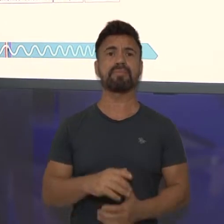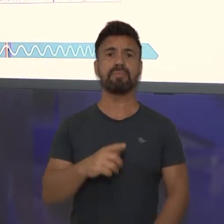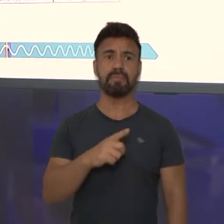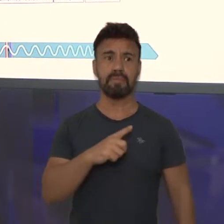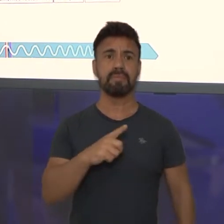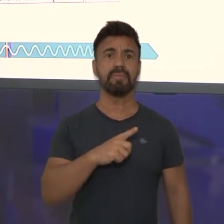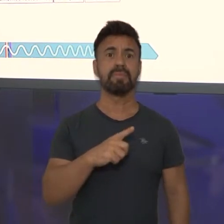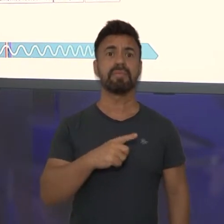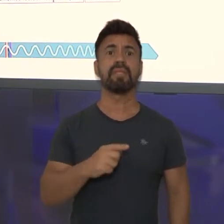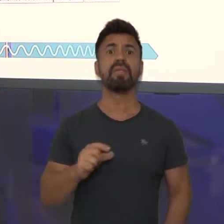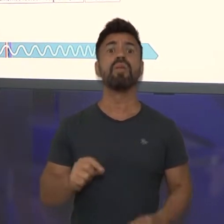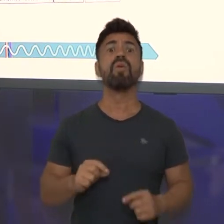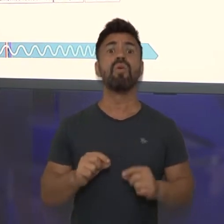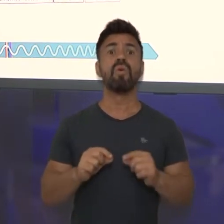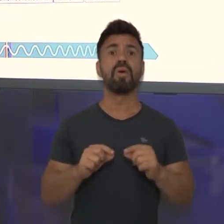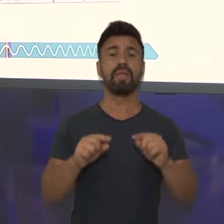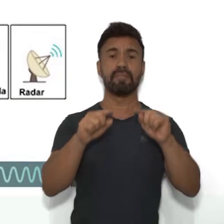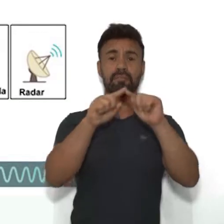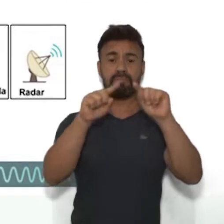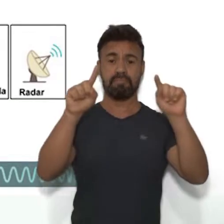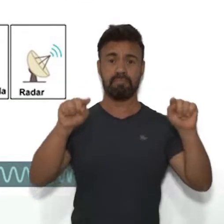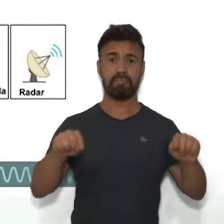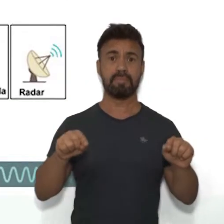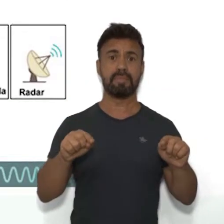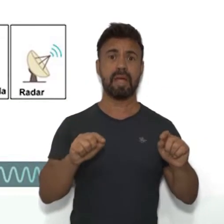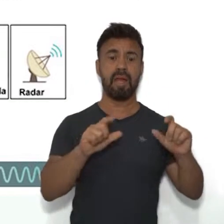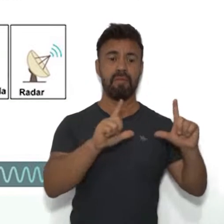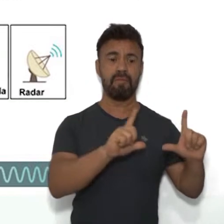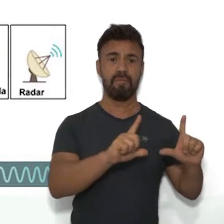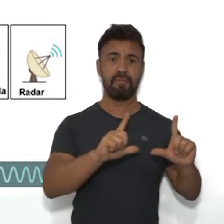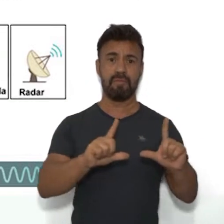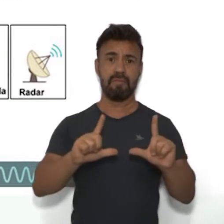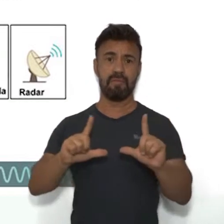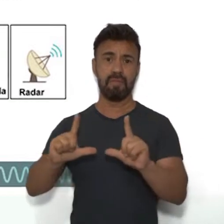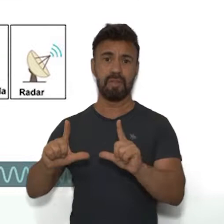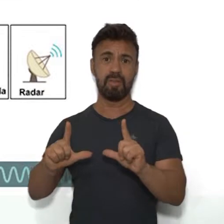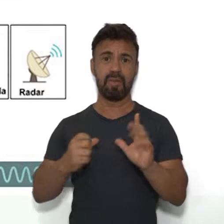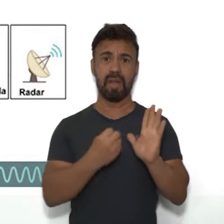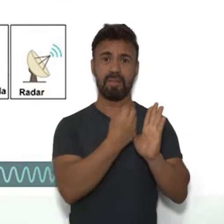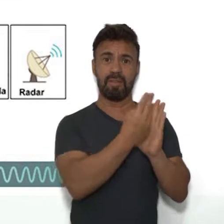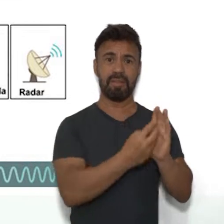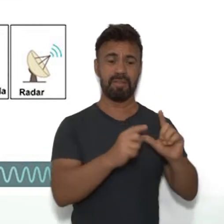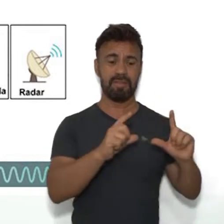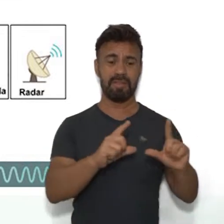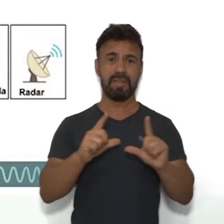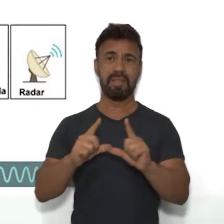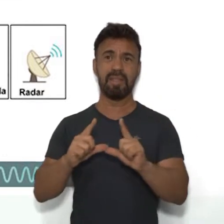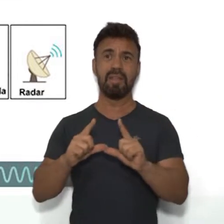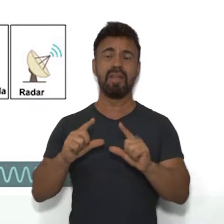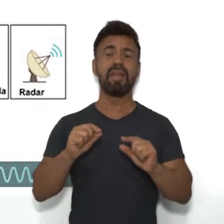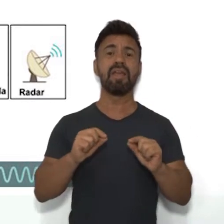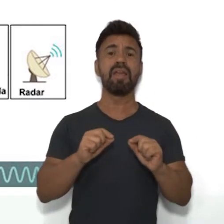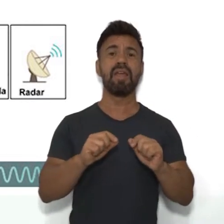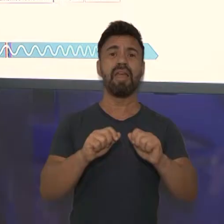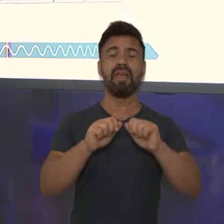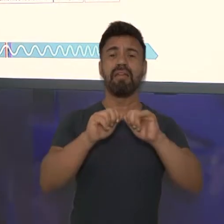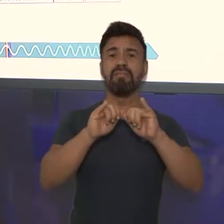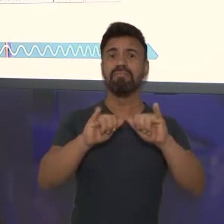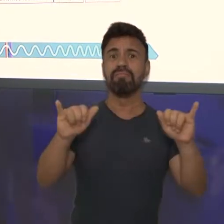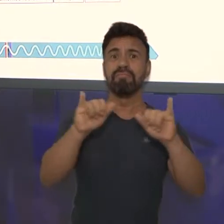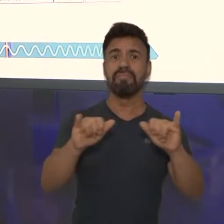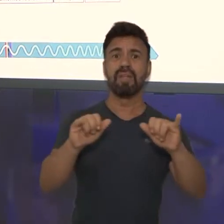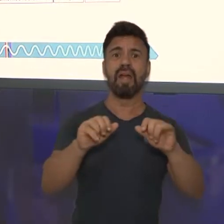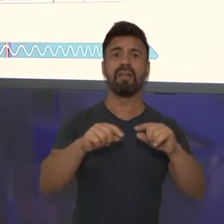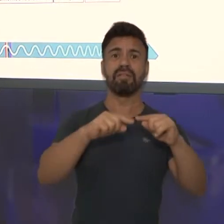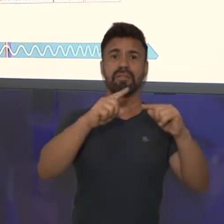que sistematizar as figuras que estão cada uma contendo órgãos que emitem essas